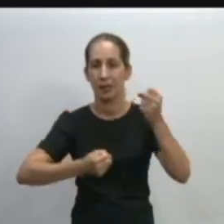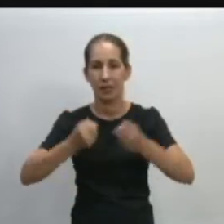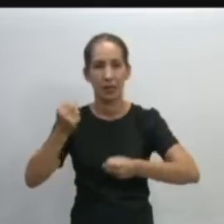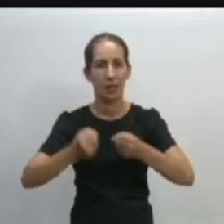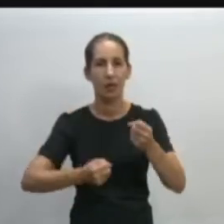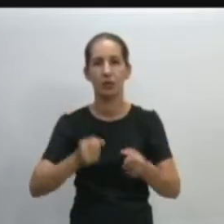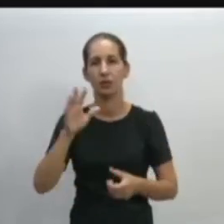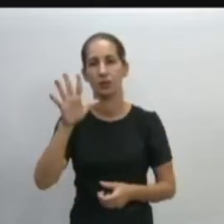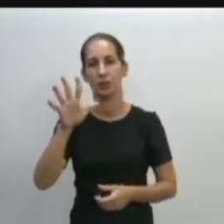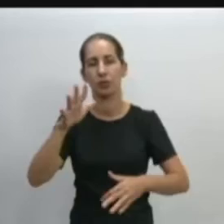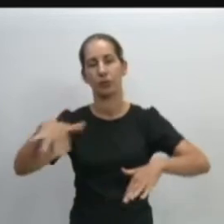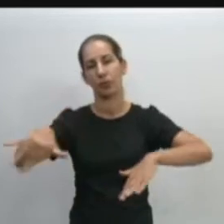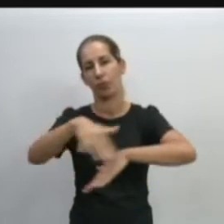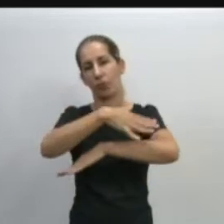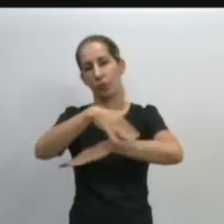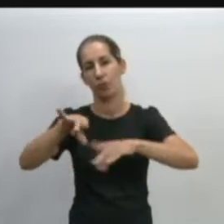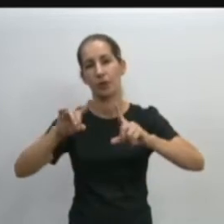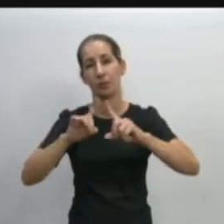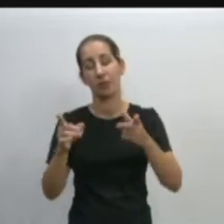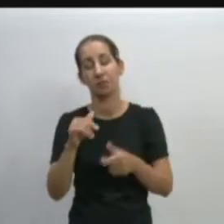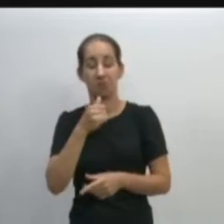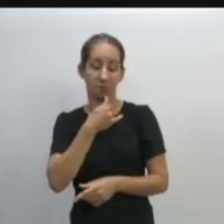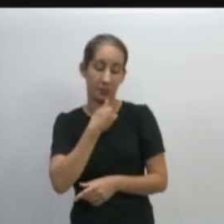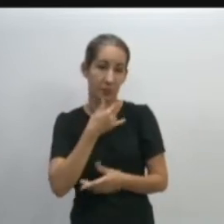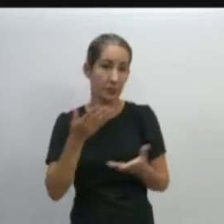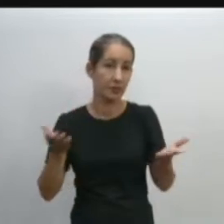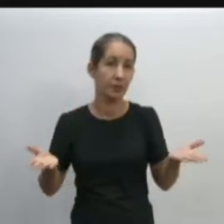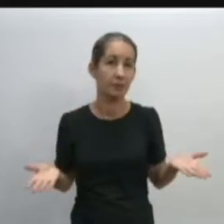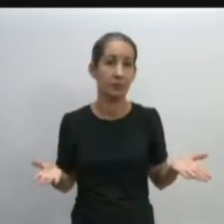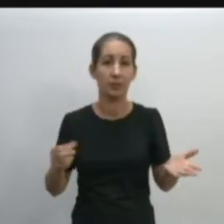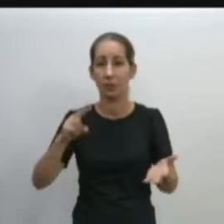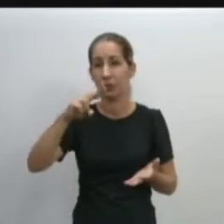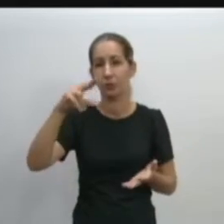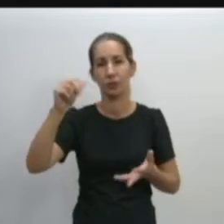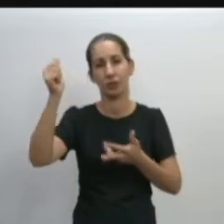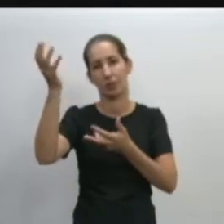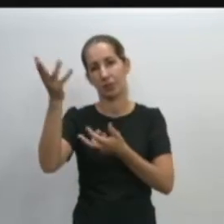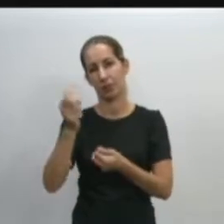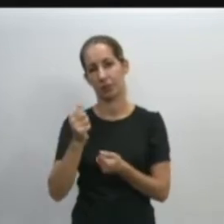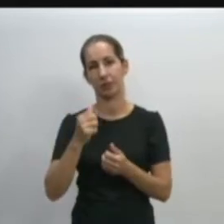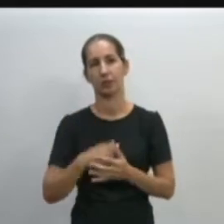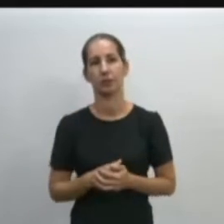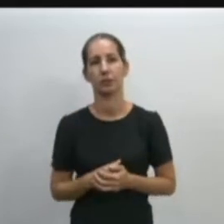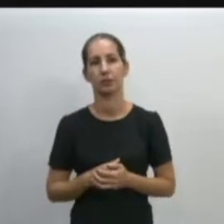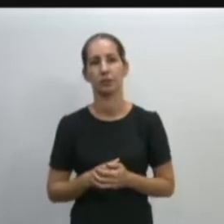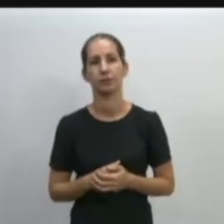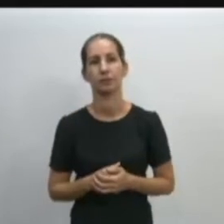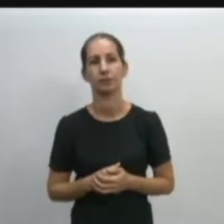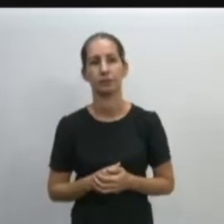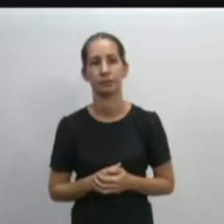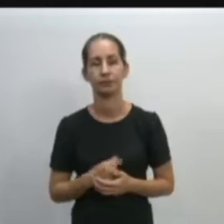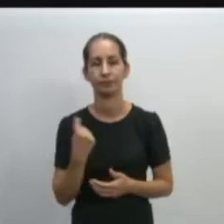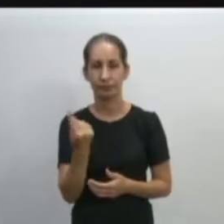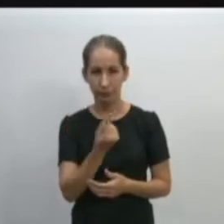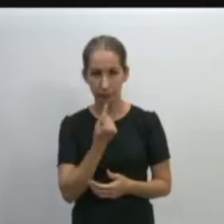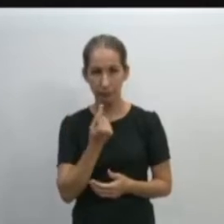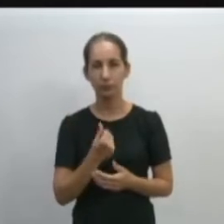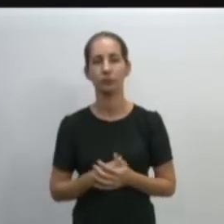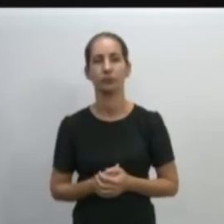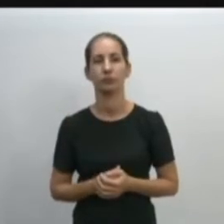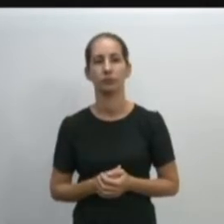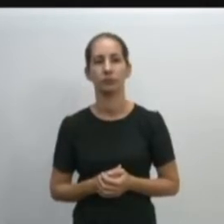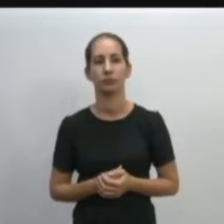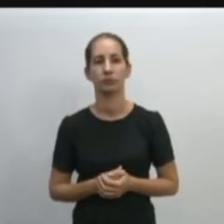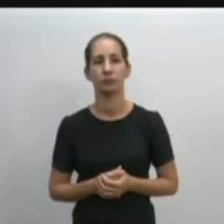de cinco ruas. Mas, infelizmente, né, nunca foi atendido, né, esse pedido, né, nosso, que é um